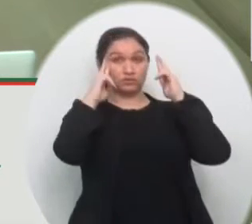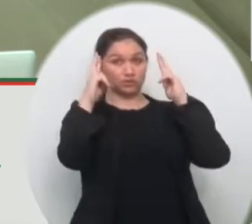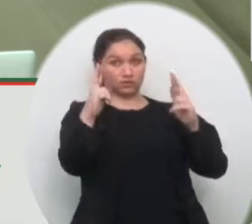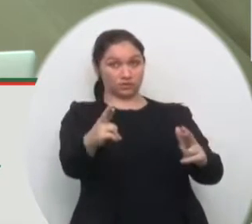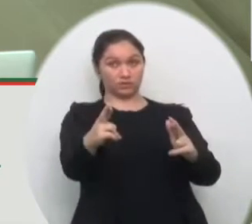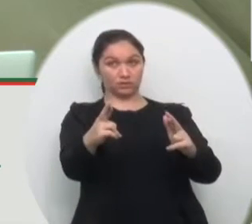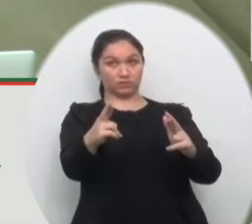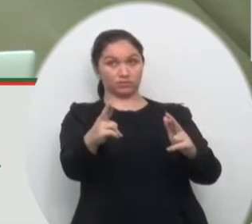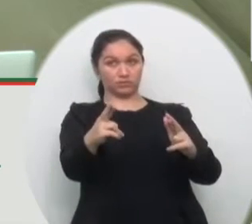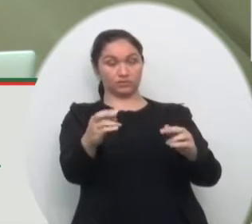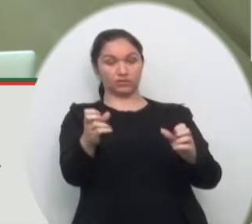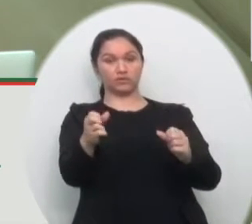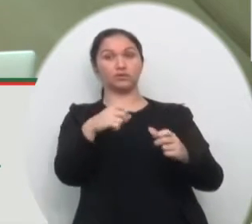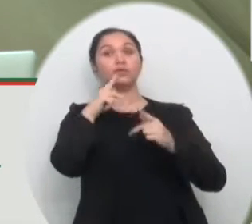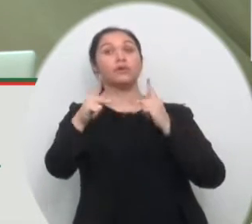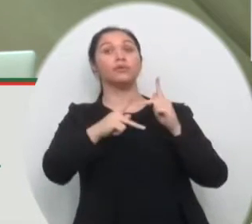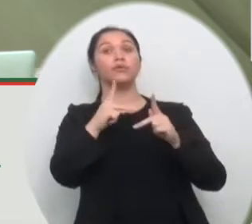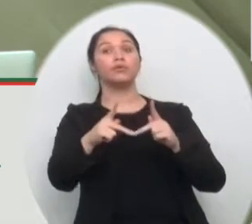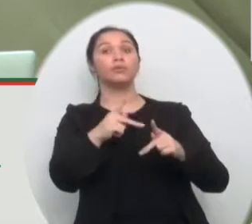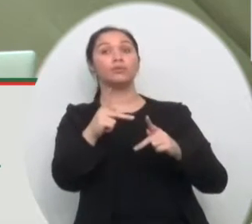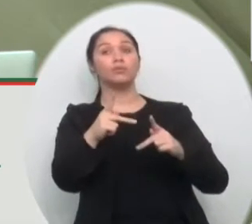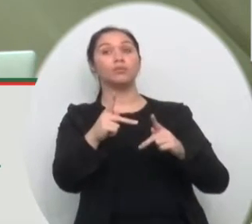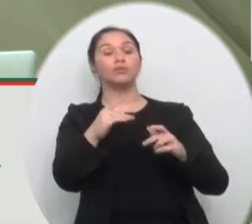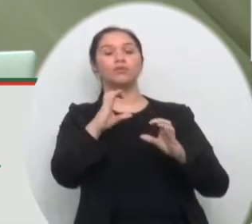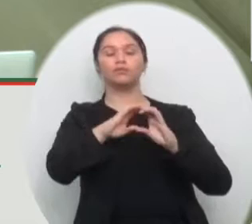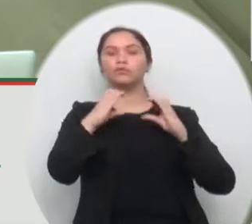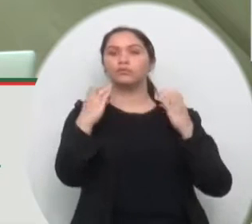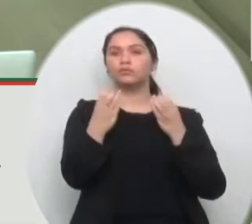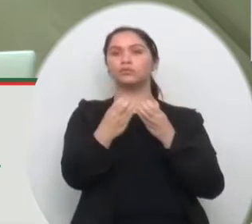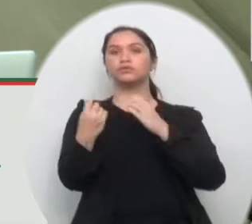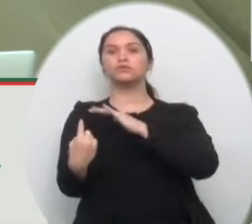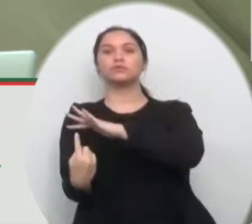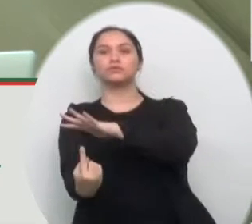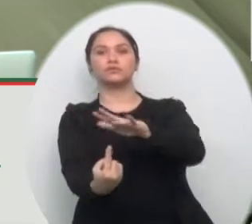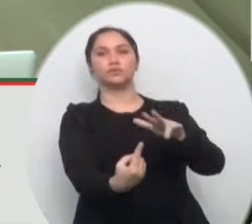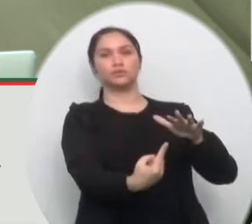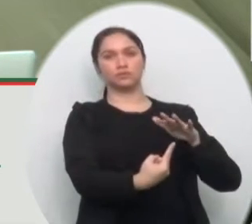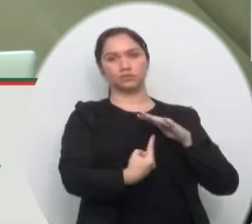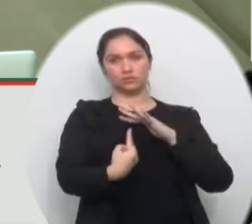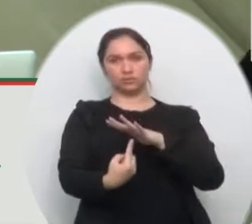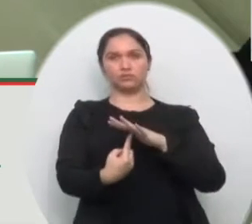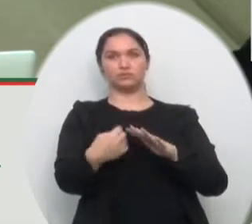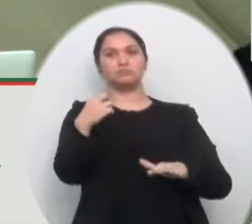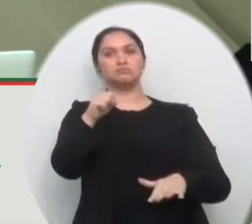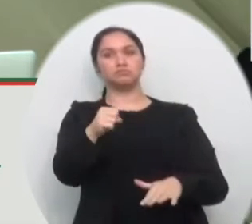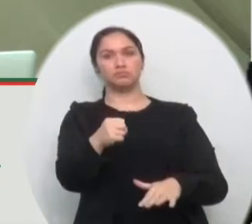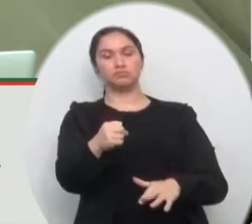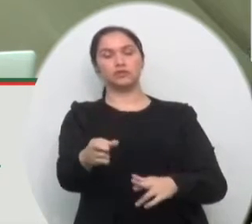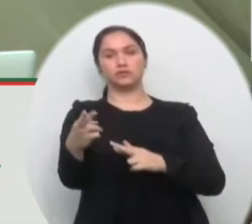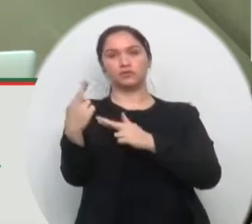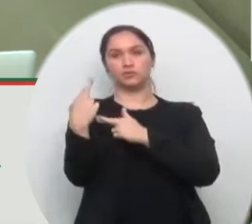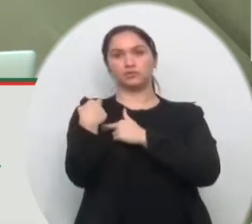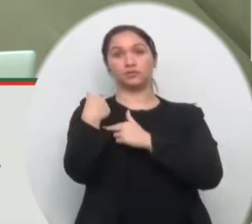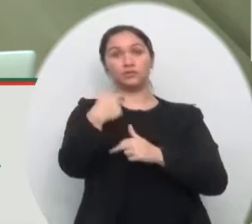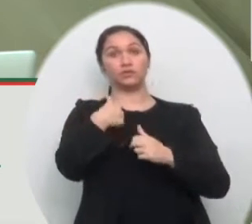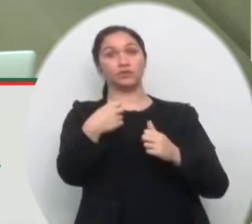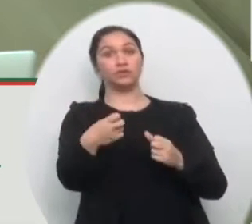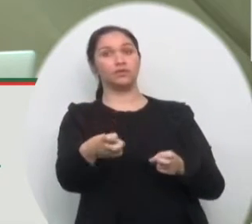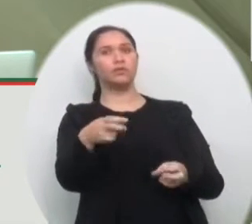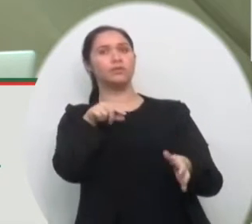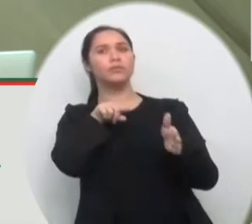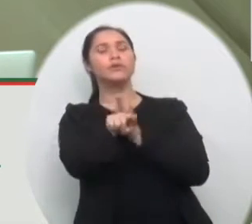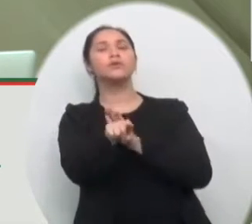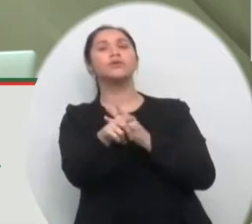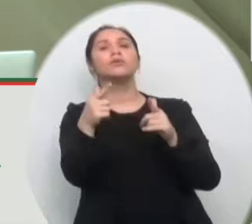ambiente, com tudo, não é verdade? E por que que a MP Foods não consegue fazer isso? Me chama a atenção. Já tivemos